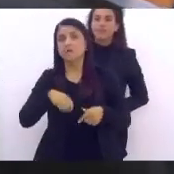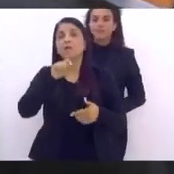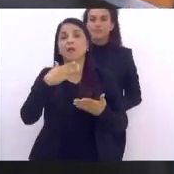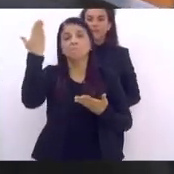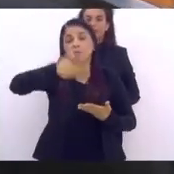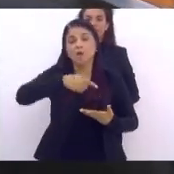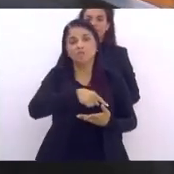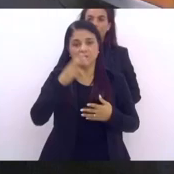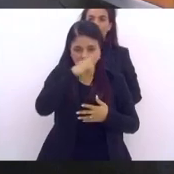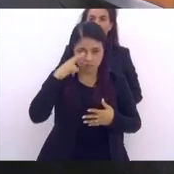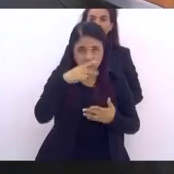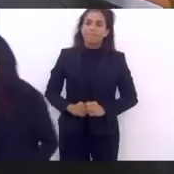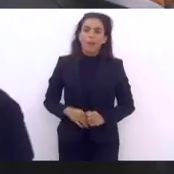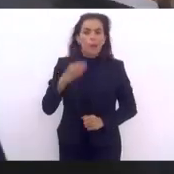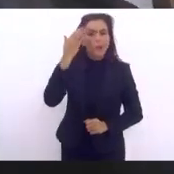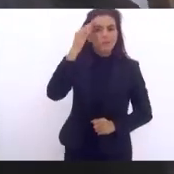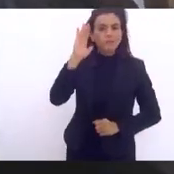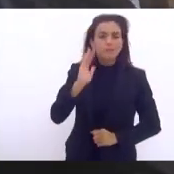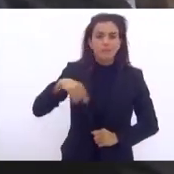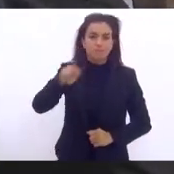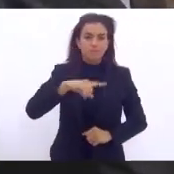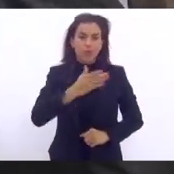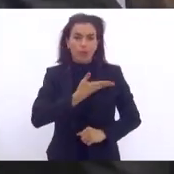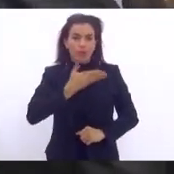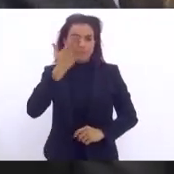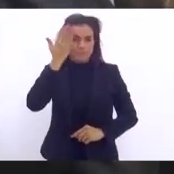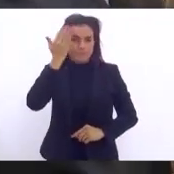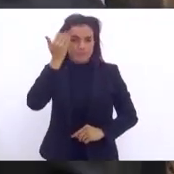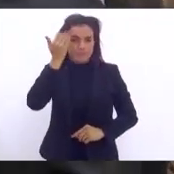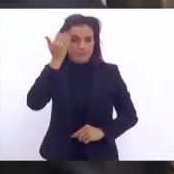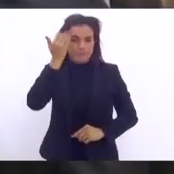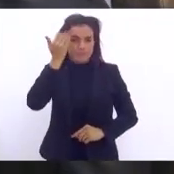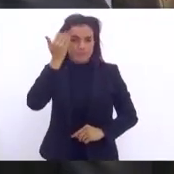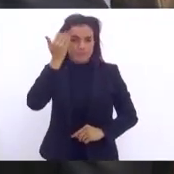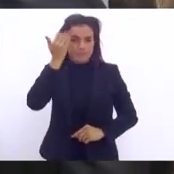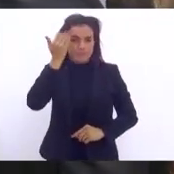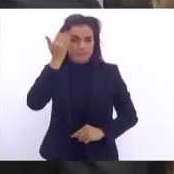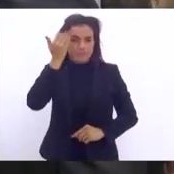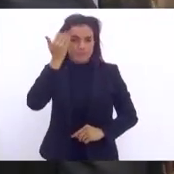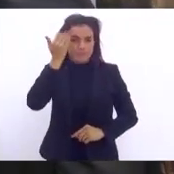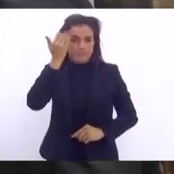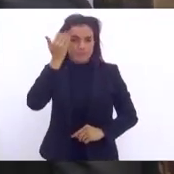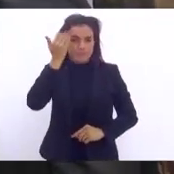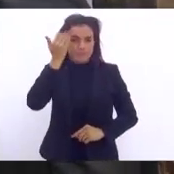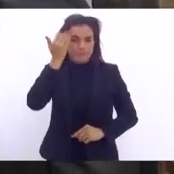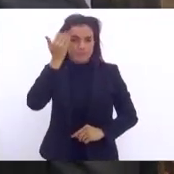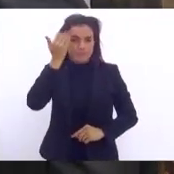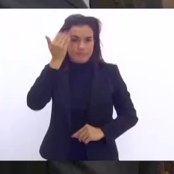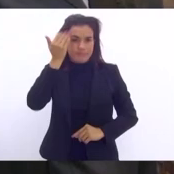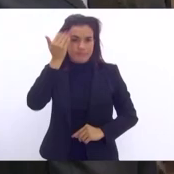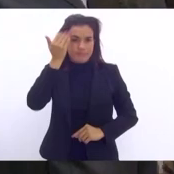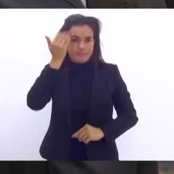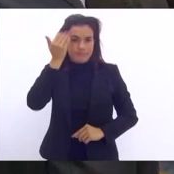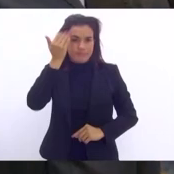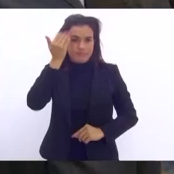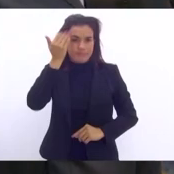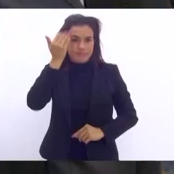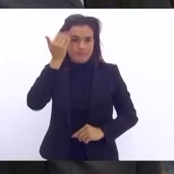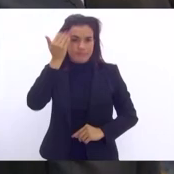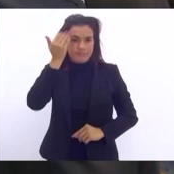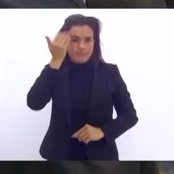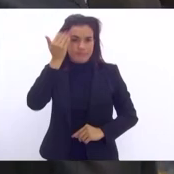que a maior parte das perícias, deputado Márcio Galberto, do Brasil